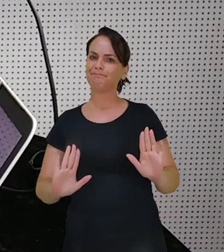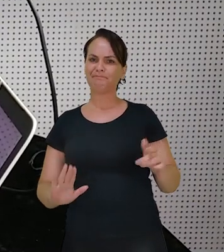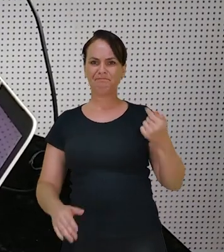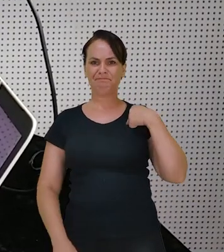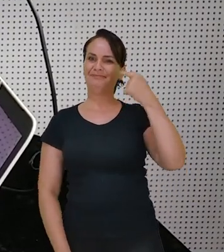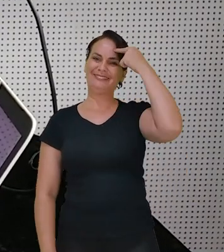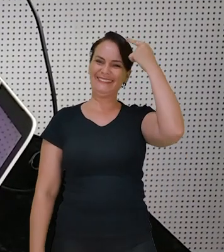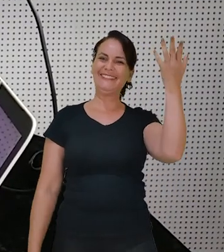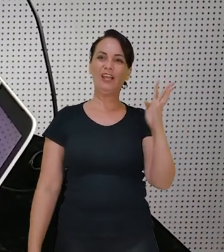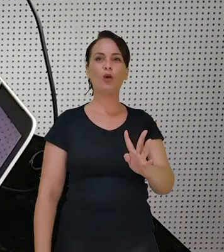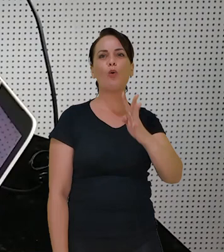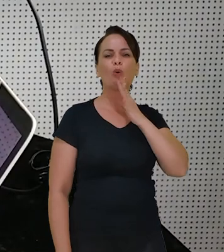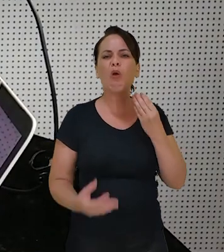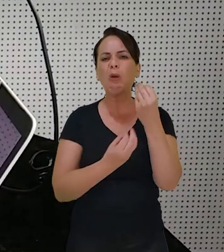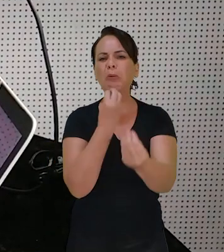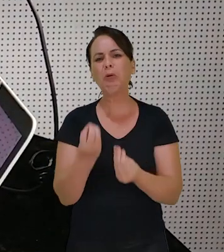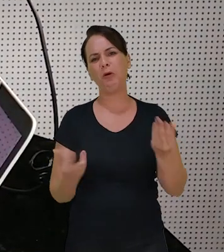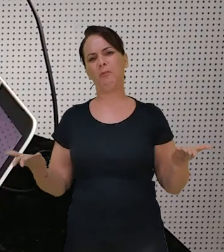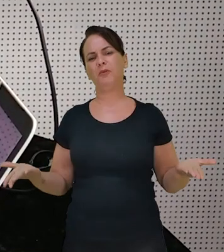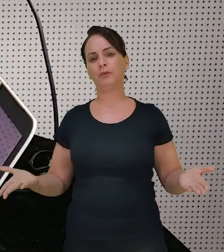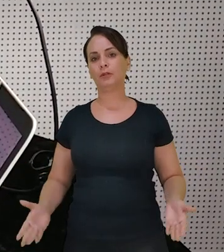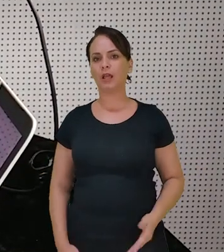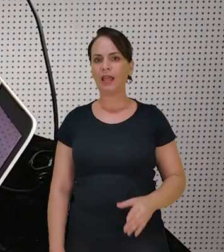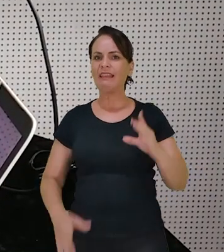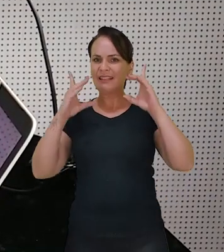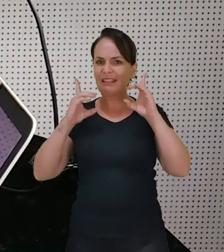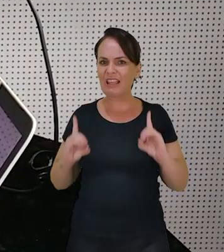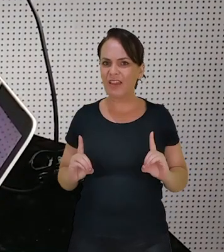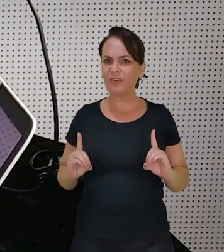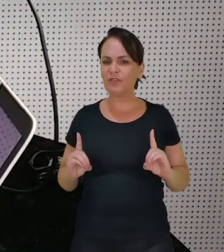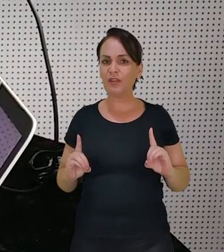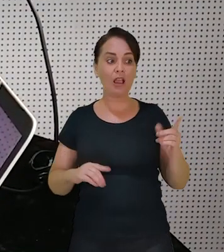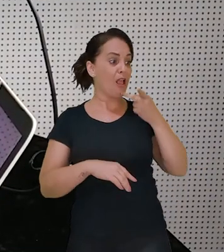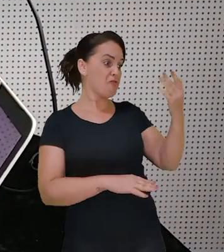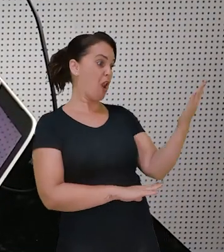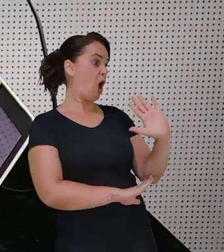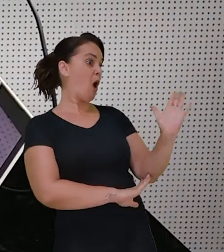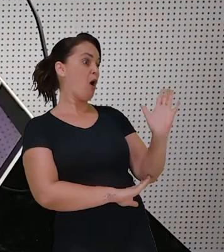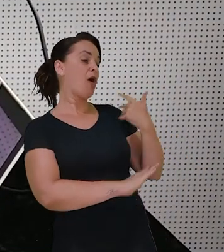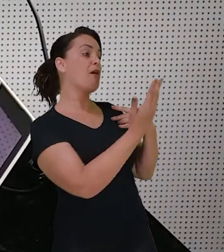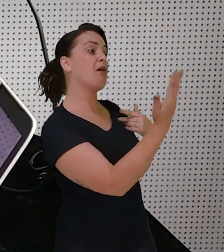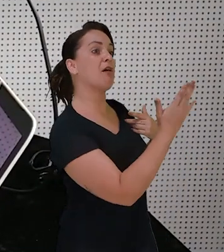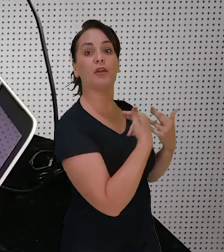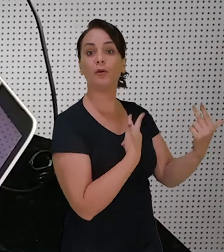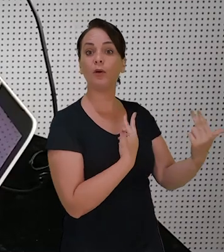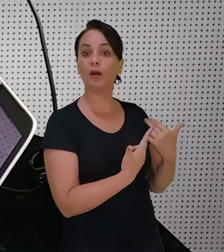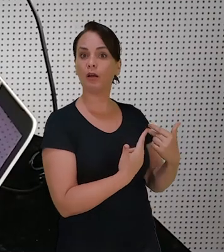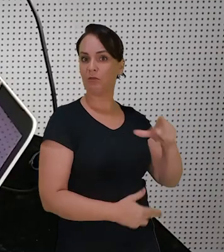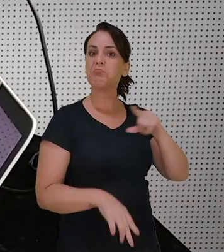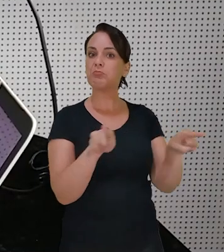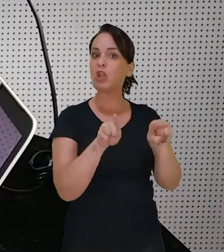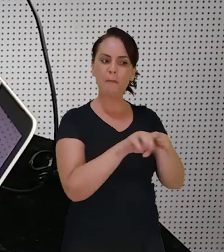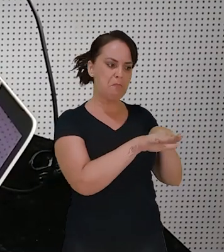meu conhecido. Como assim, pai? Deficiência? Mas ele acenou para mim, igual eu fiz. Ele tem